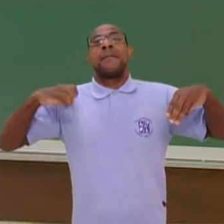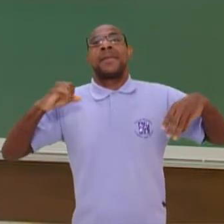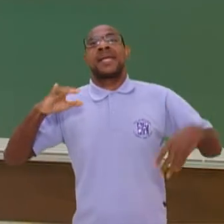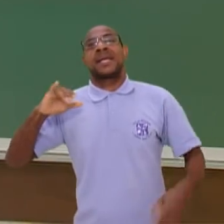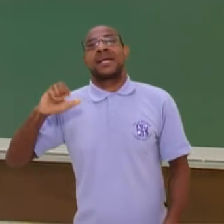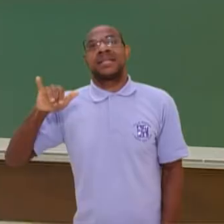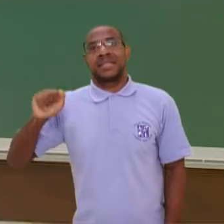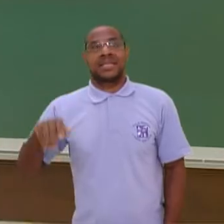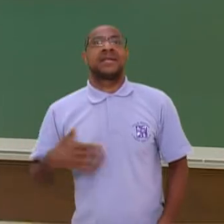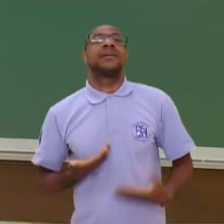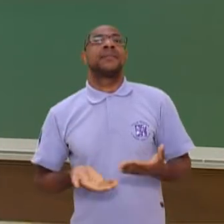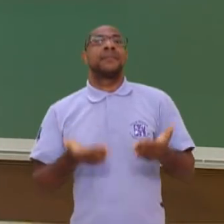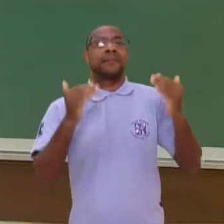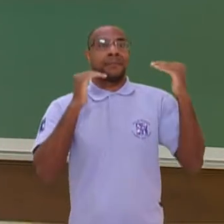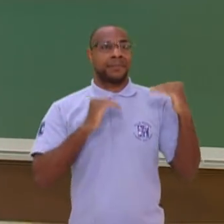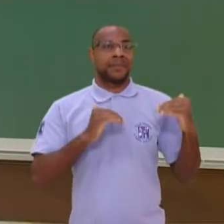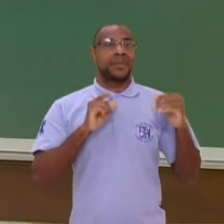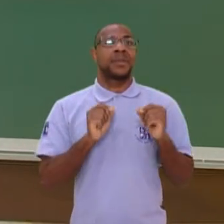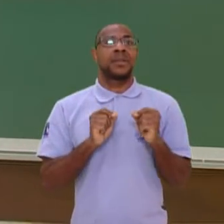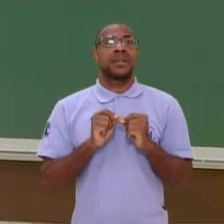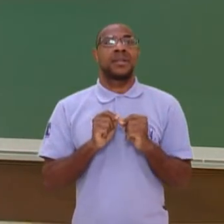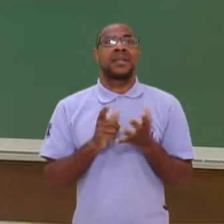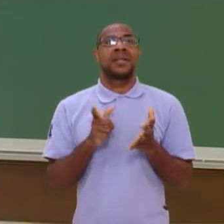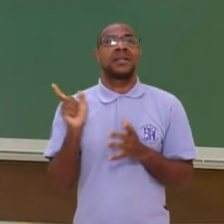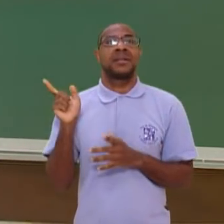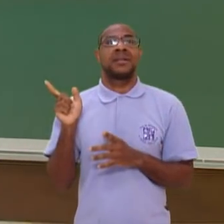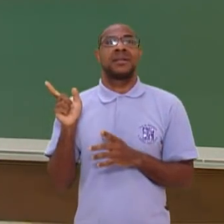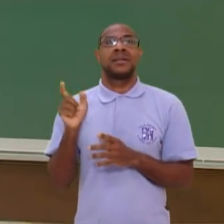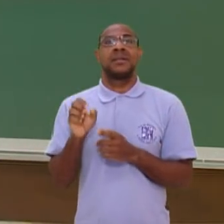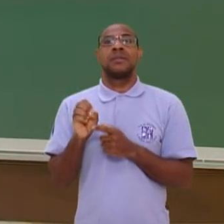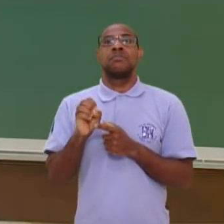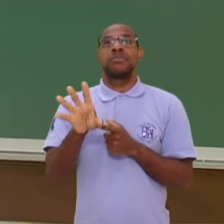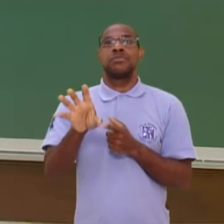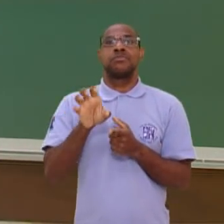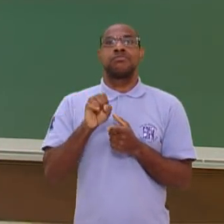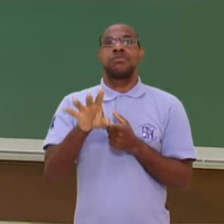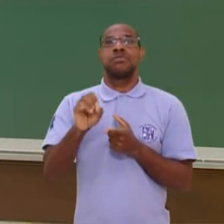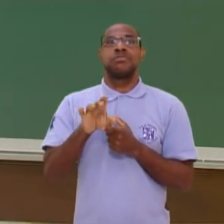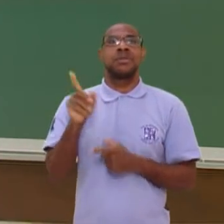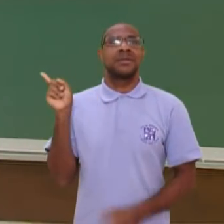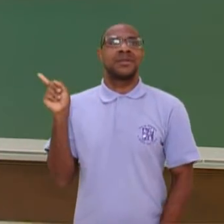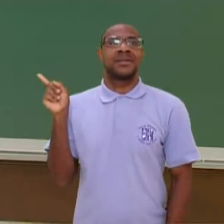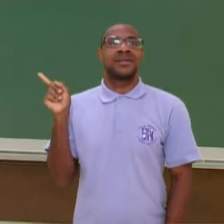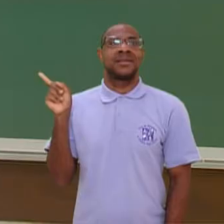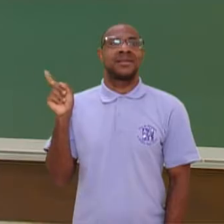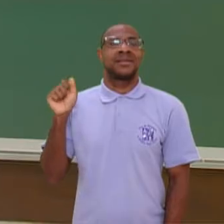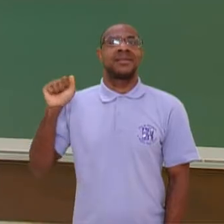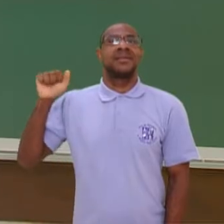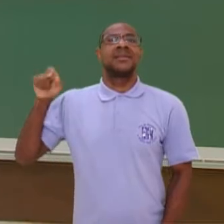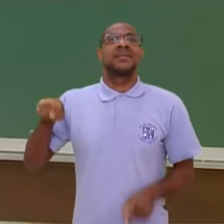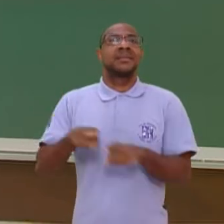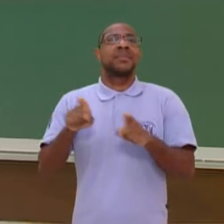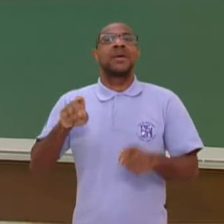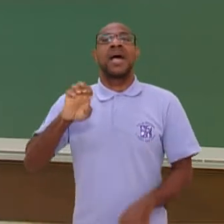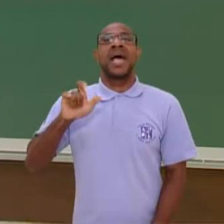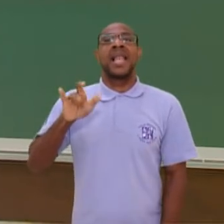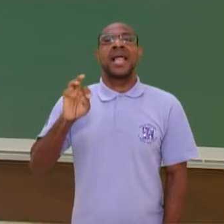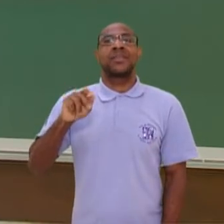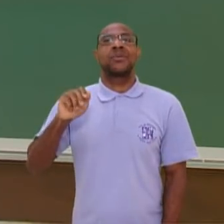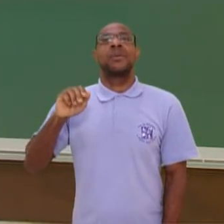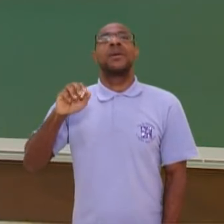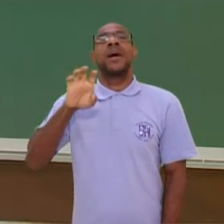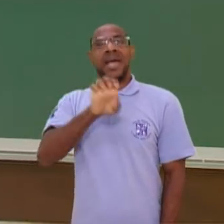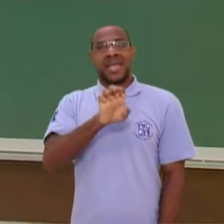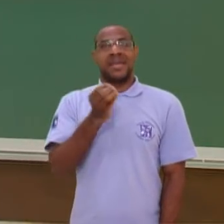gente estar trabalhando. A próxima, o Bluetooth. Então aí você tem um aspecto de onda eletromagnética, onde você consegue